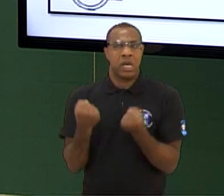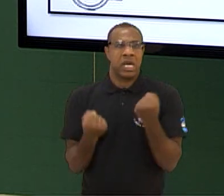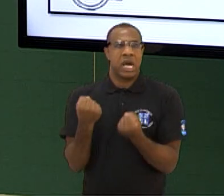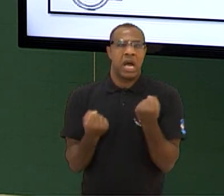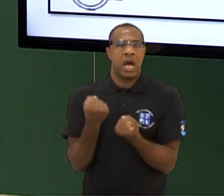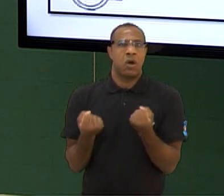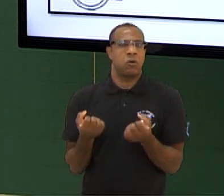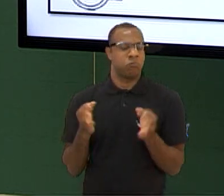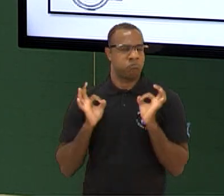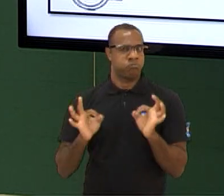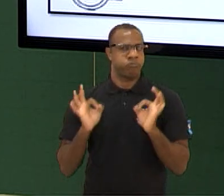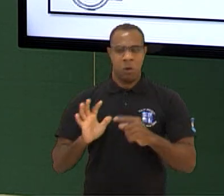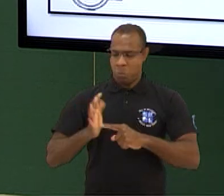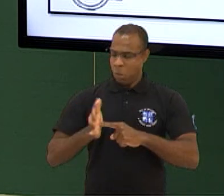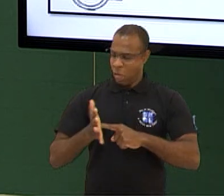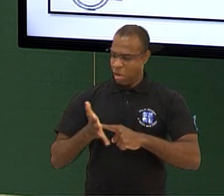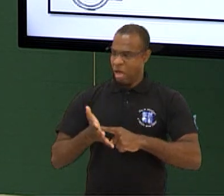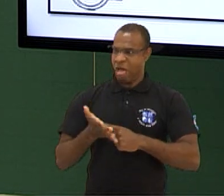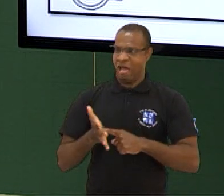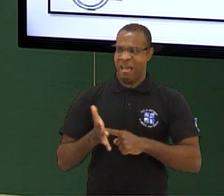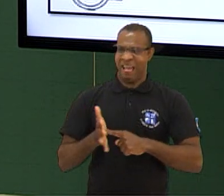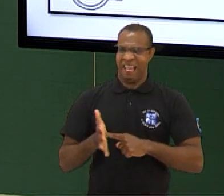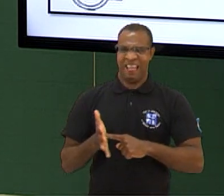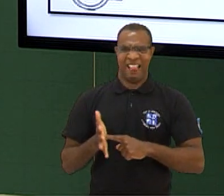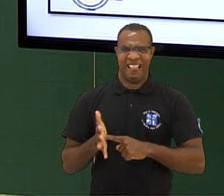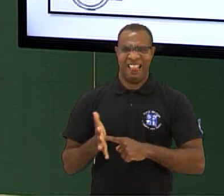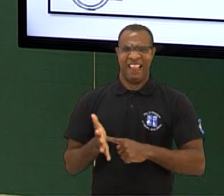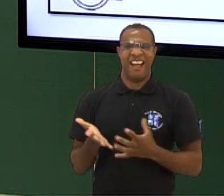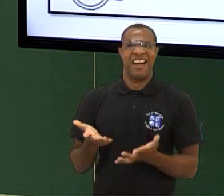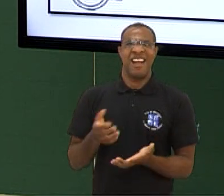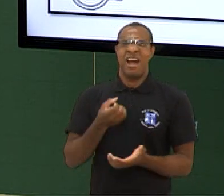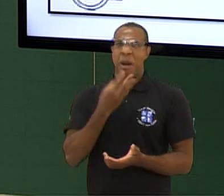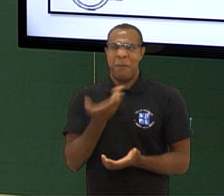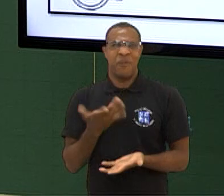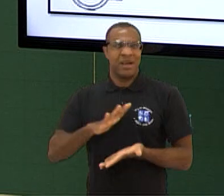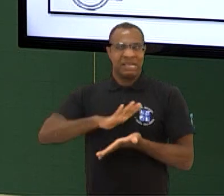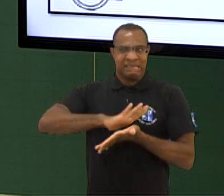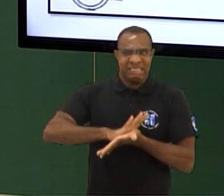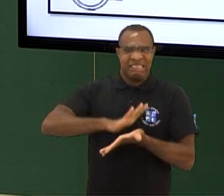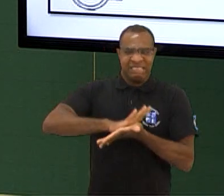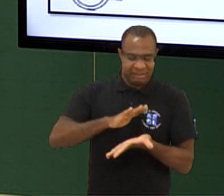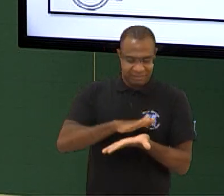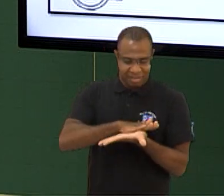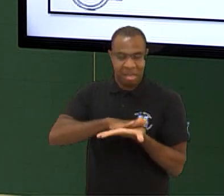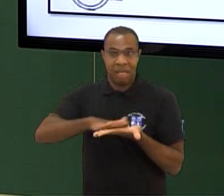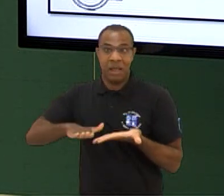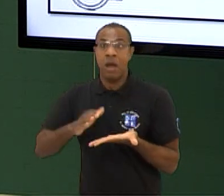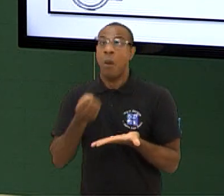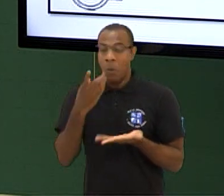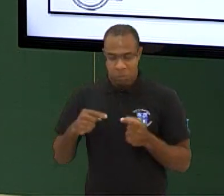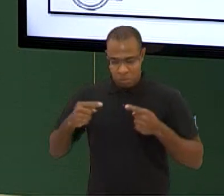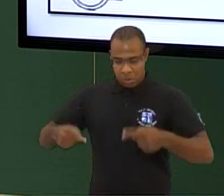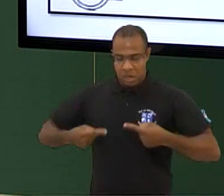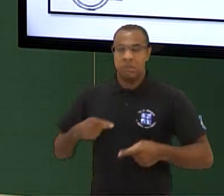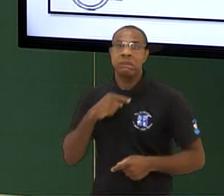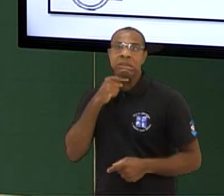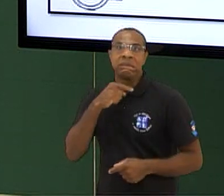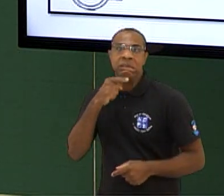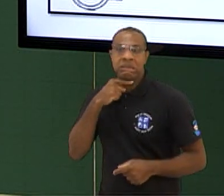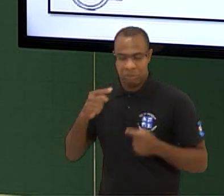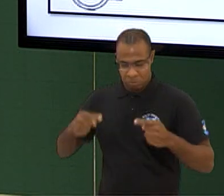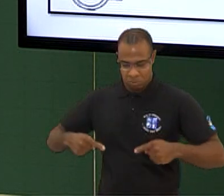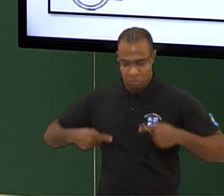né, todo com motorzão, se você não tiver uma boa aderência com o solo. E não adianta você só ter um bom pneu, você tem que ter